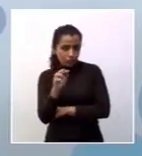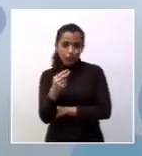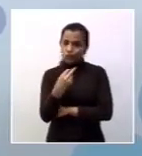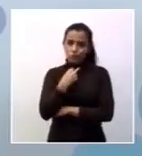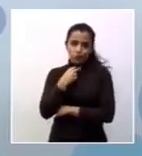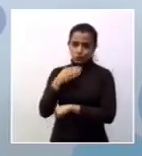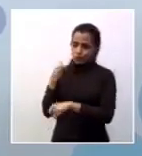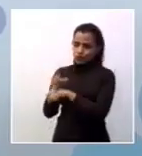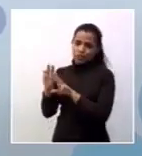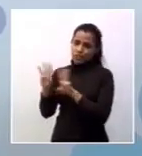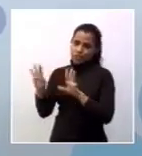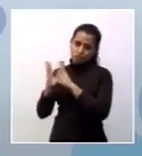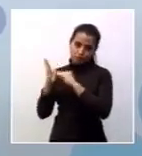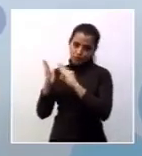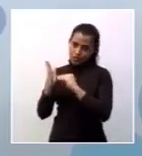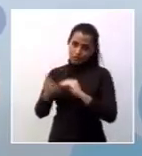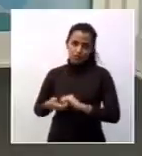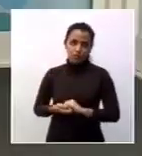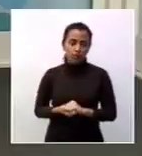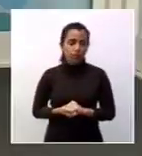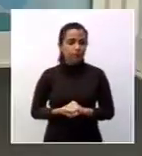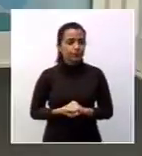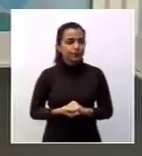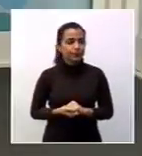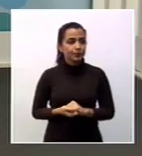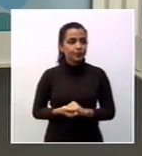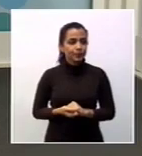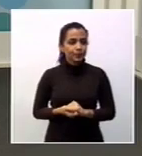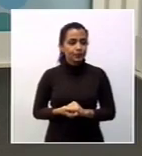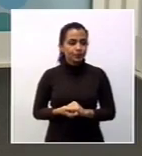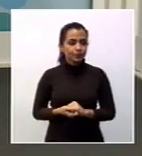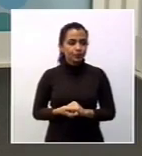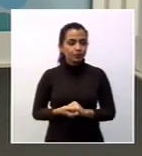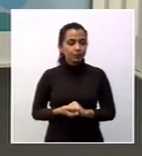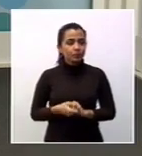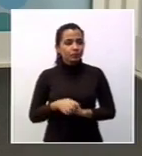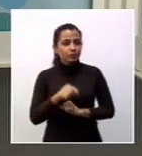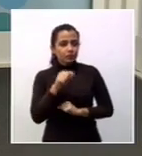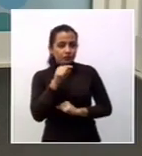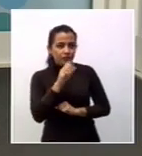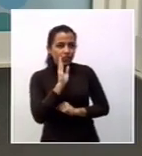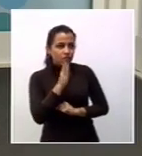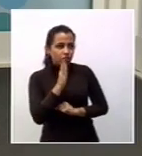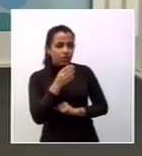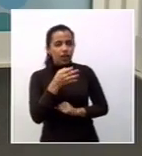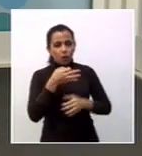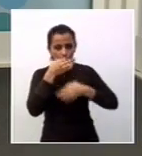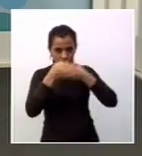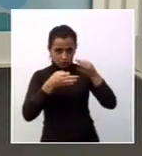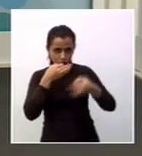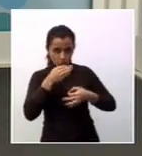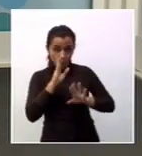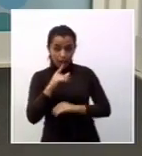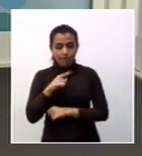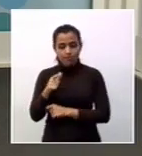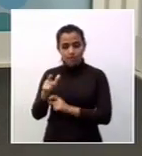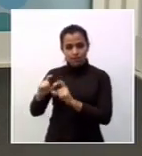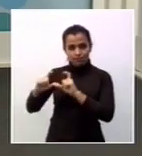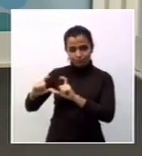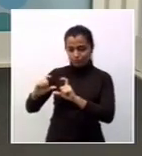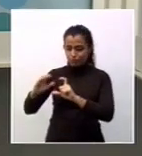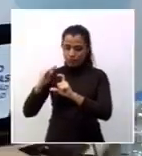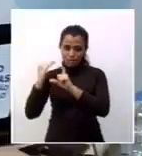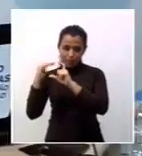referência, tá? Posso? Pode. Você já comentou, mas tem bastante gente querendo saber novamente,